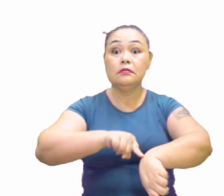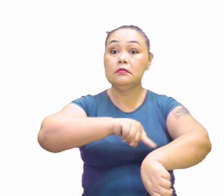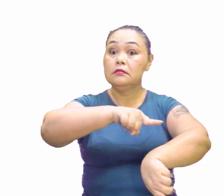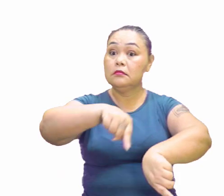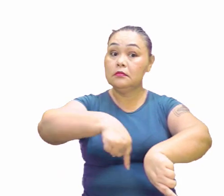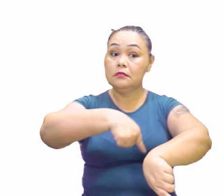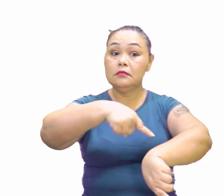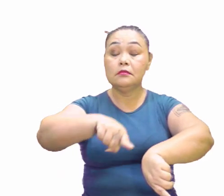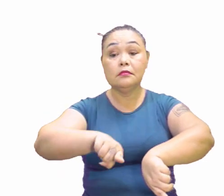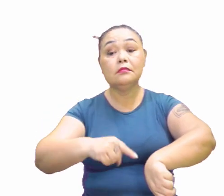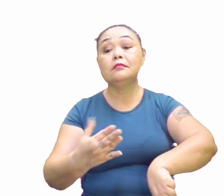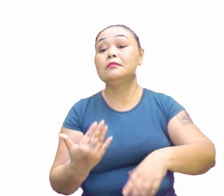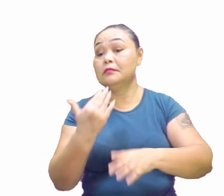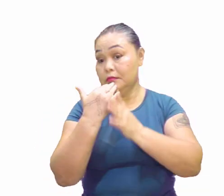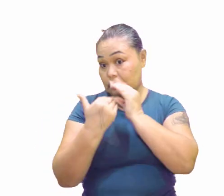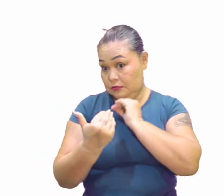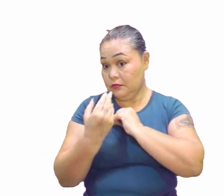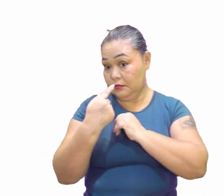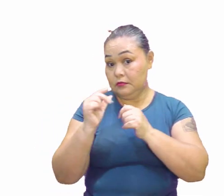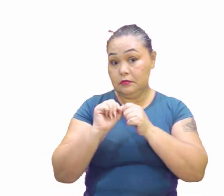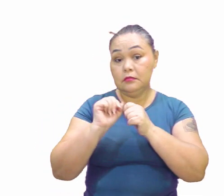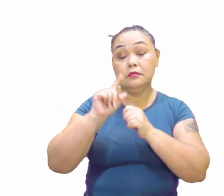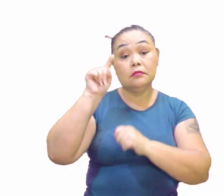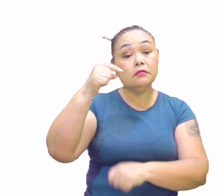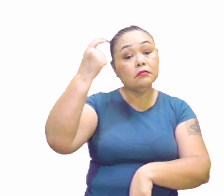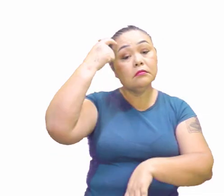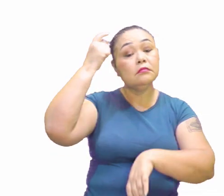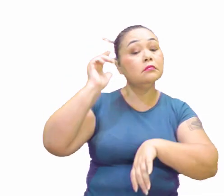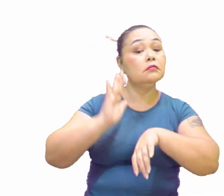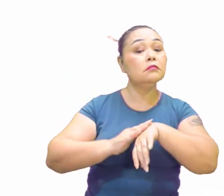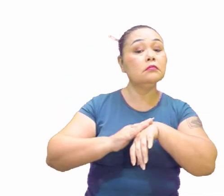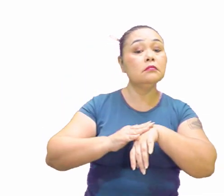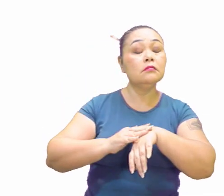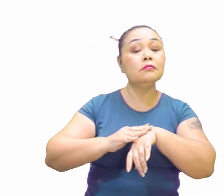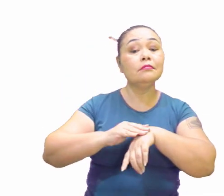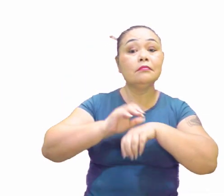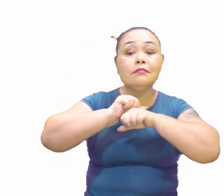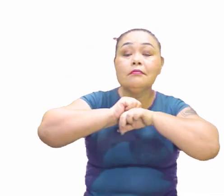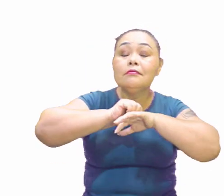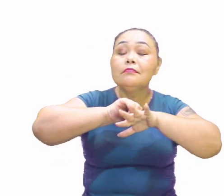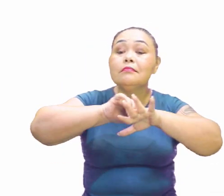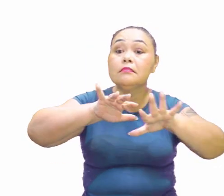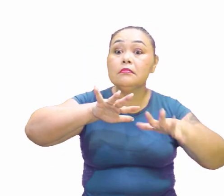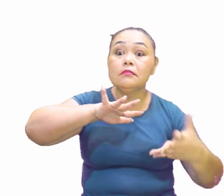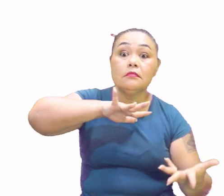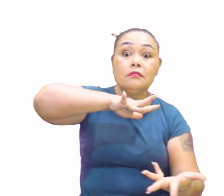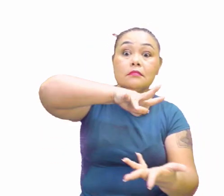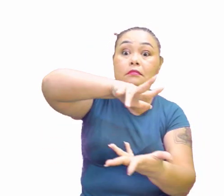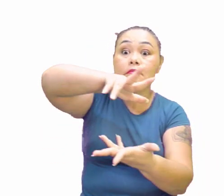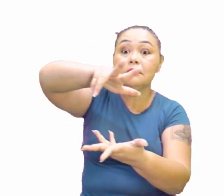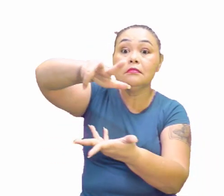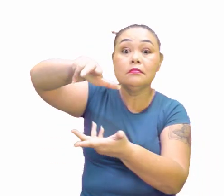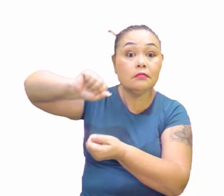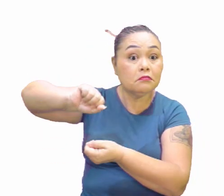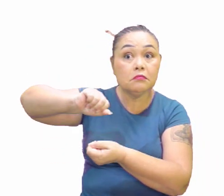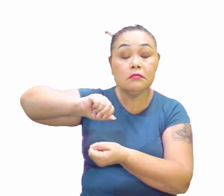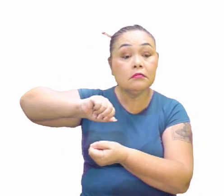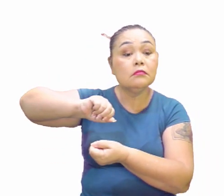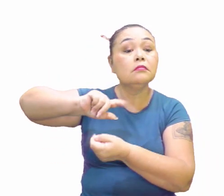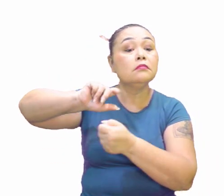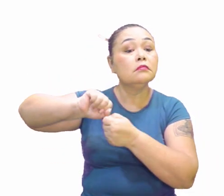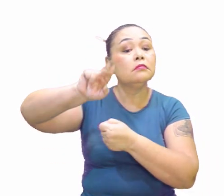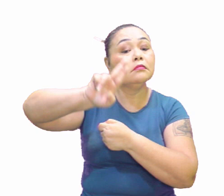muito tempo para lanchar. Essa ideia acabou sendo disseminada a nível